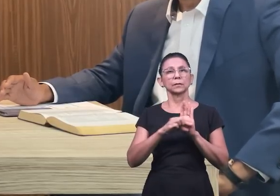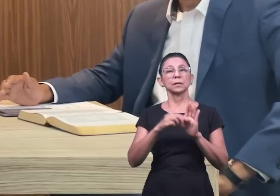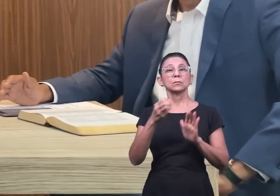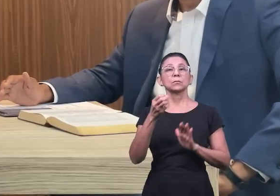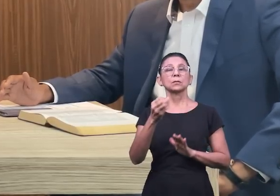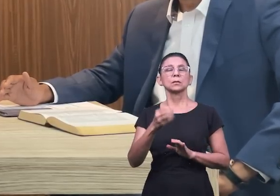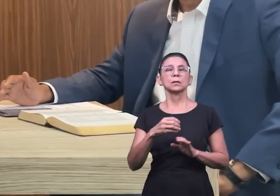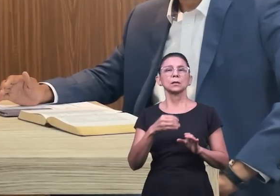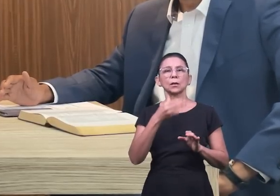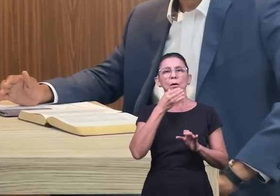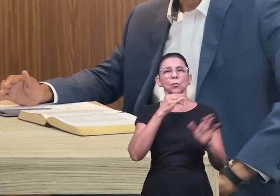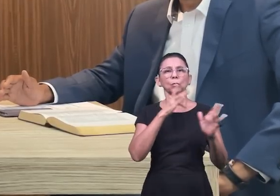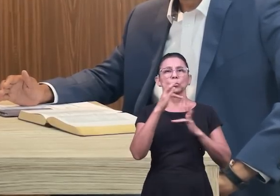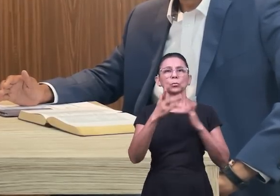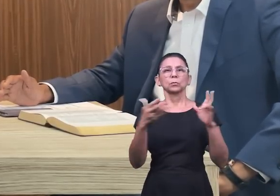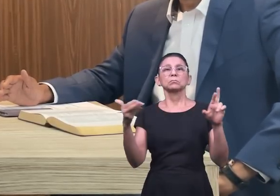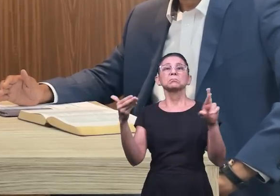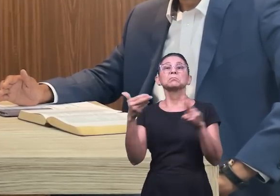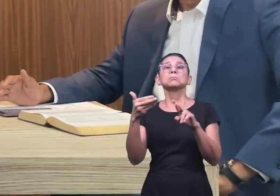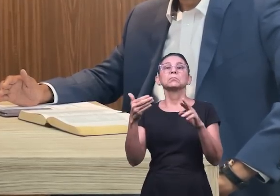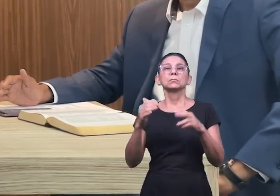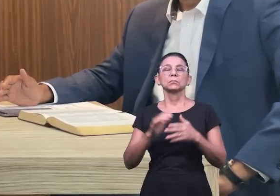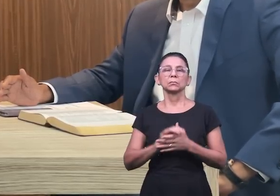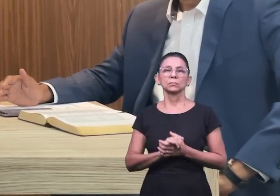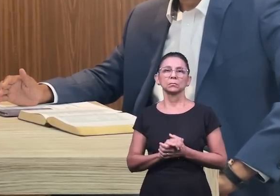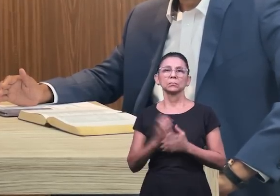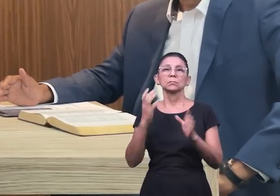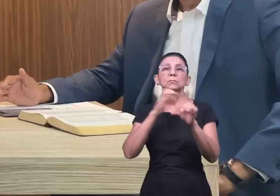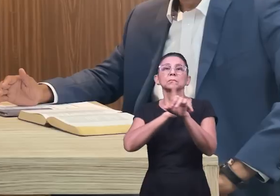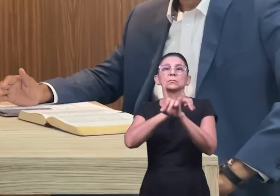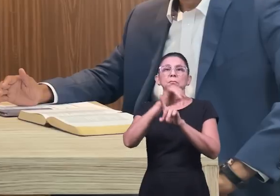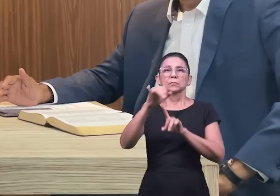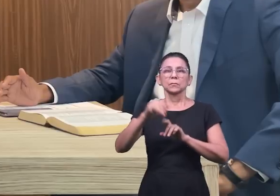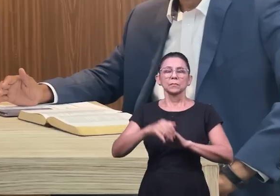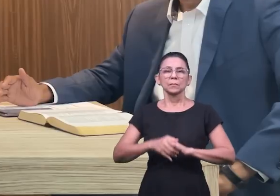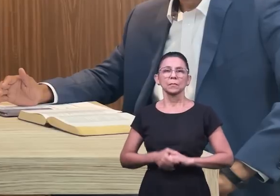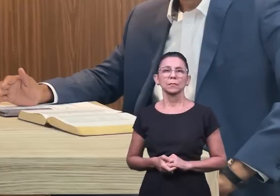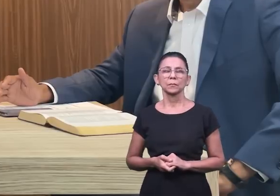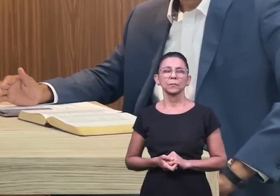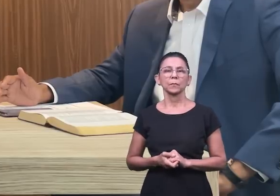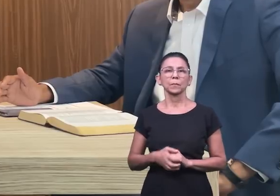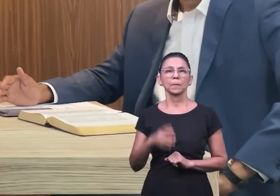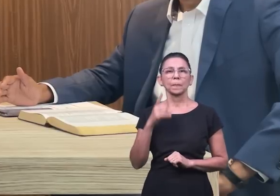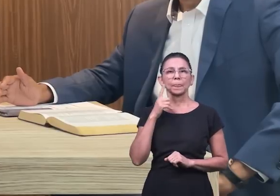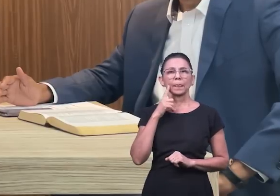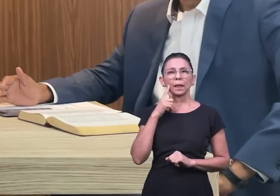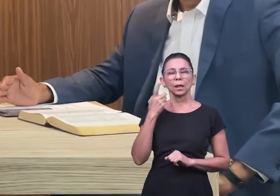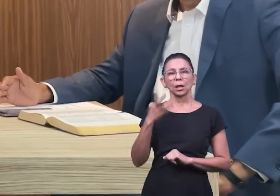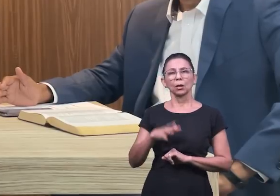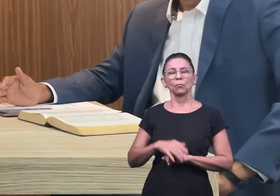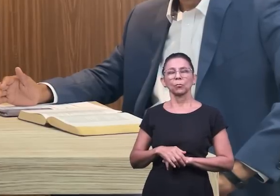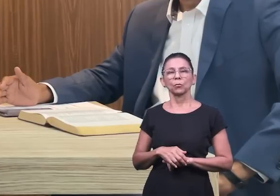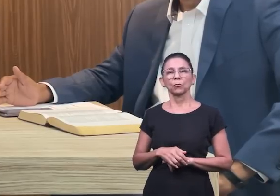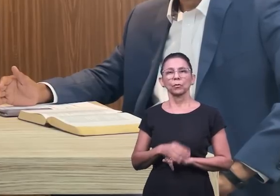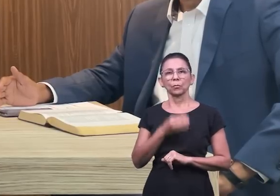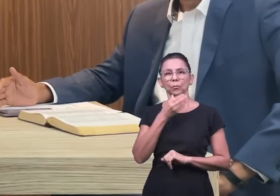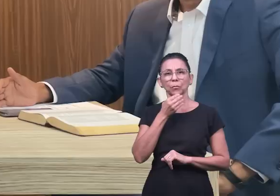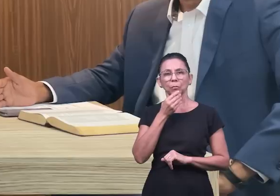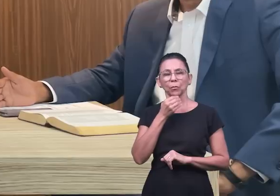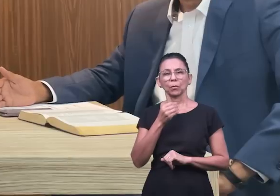6, a quem o noivo se refere profeticamente? Nós temos a resposta de Patrick Teixeira, de